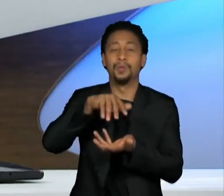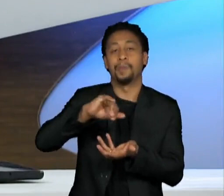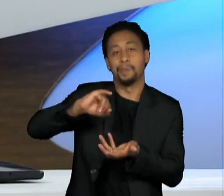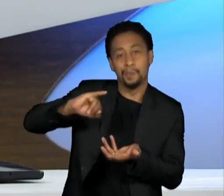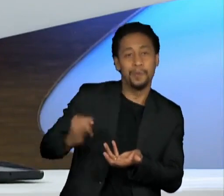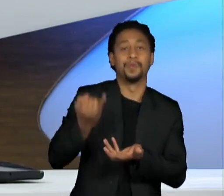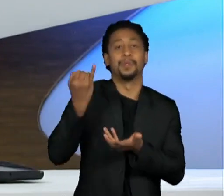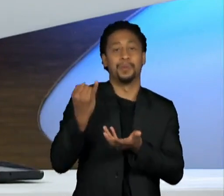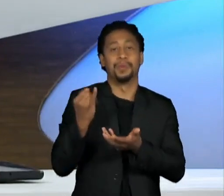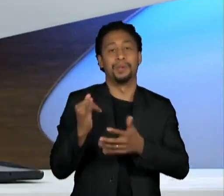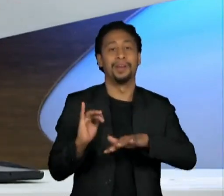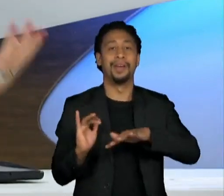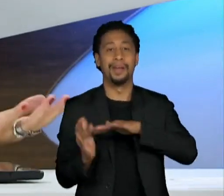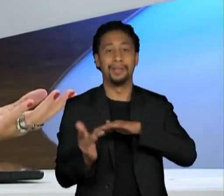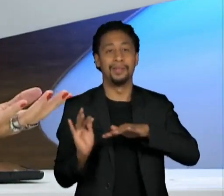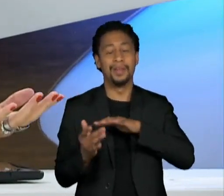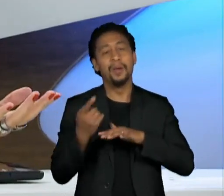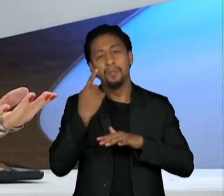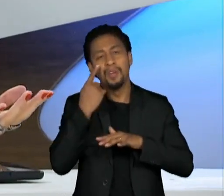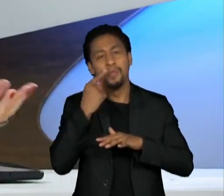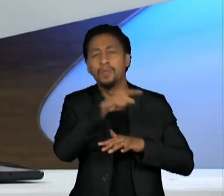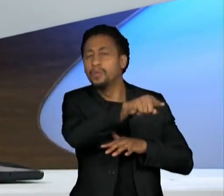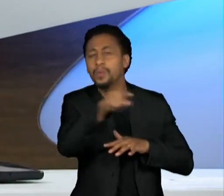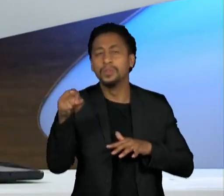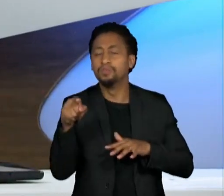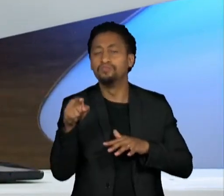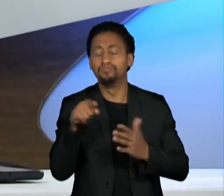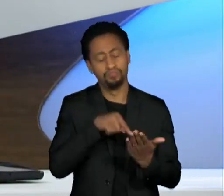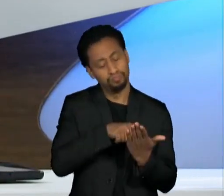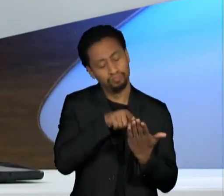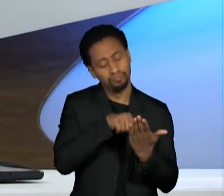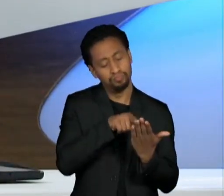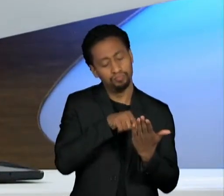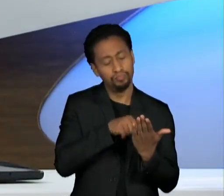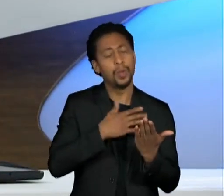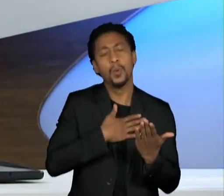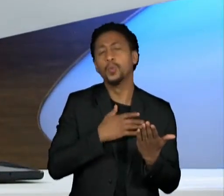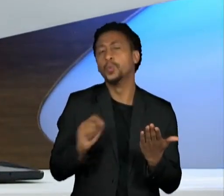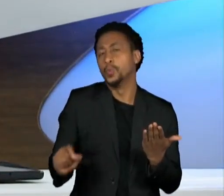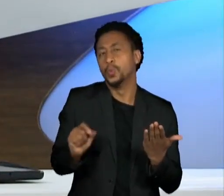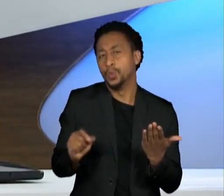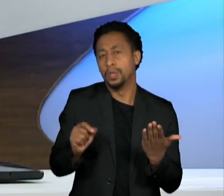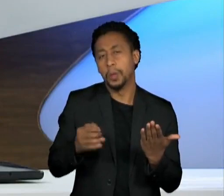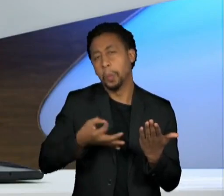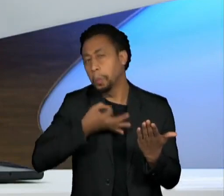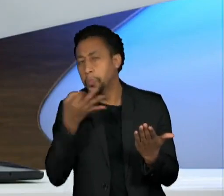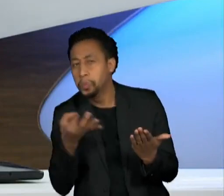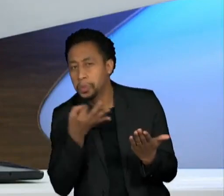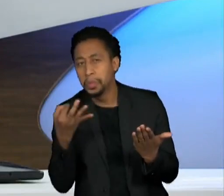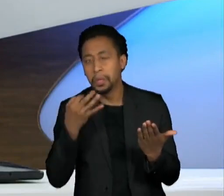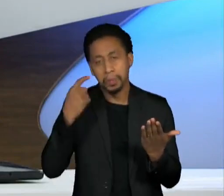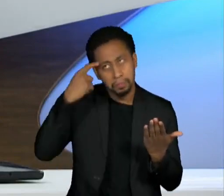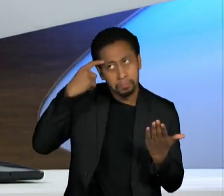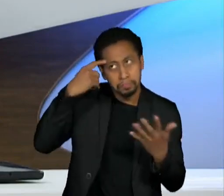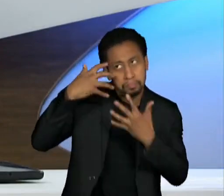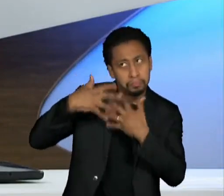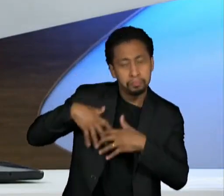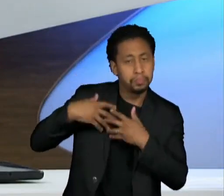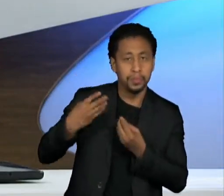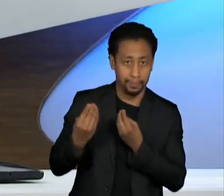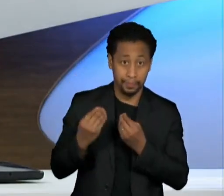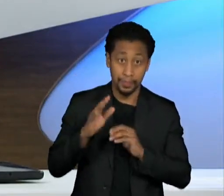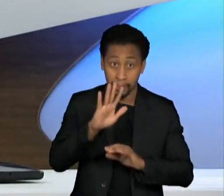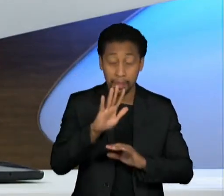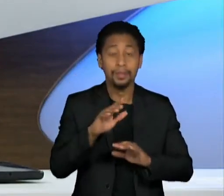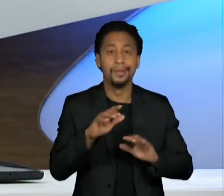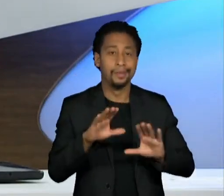iniciar perseguição a você. E a gente viu isso aqui também no Brasil. Como que você enxerga a relação das Big Techs com